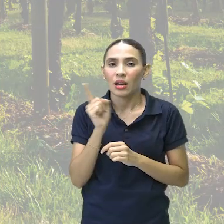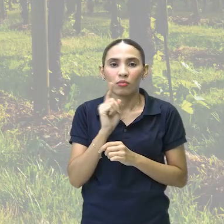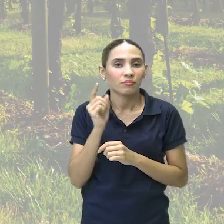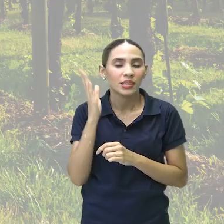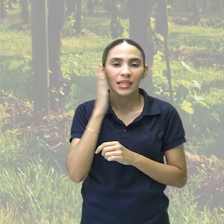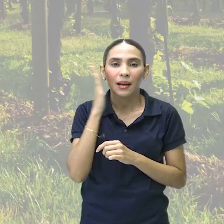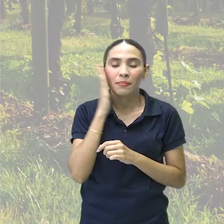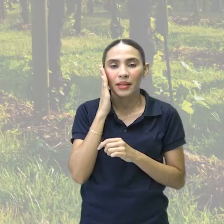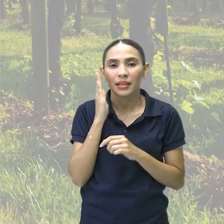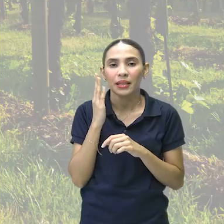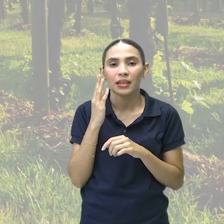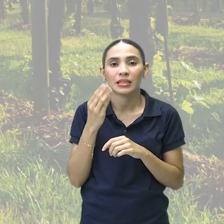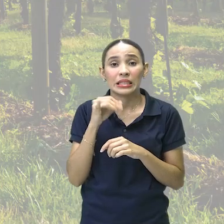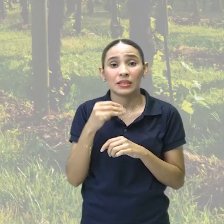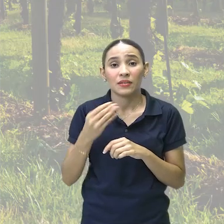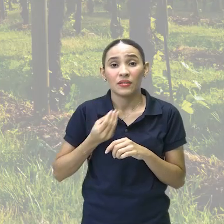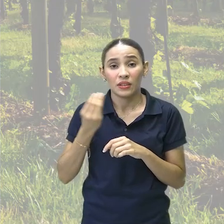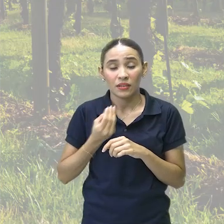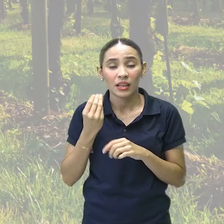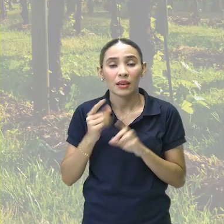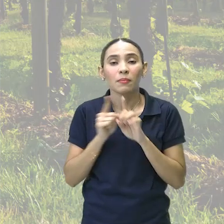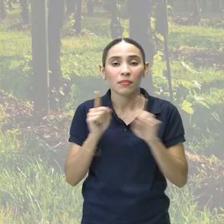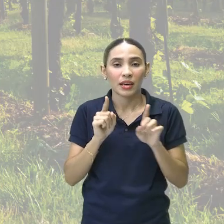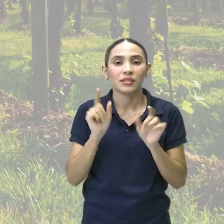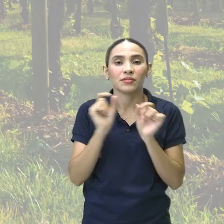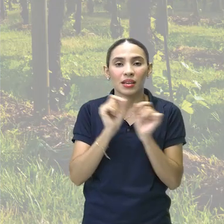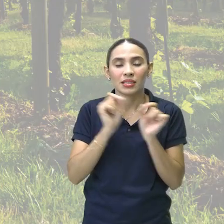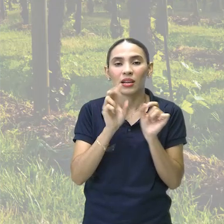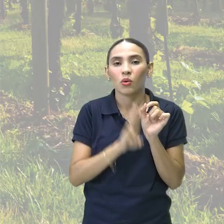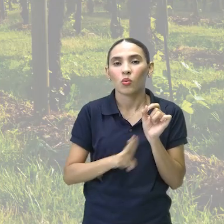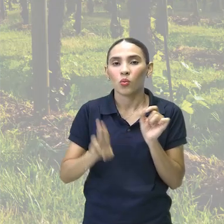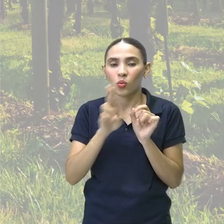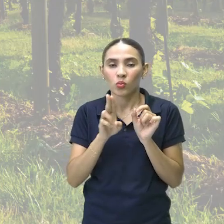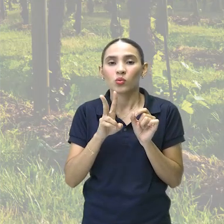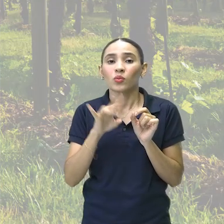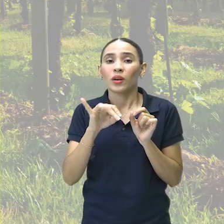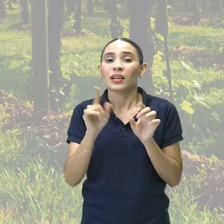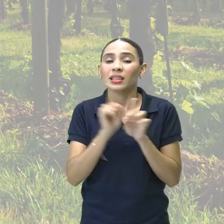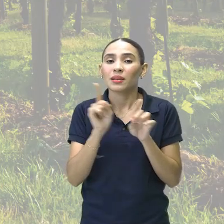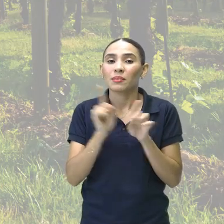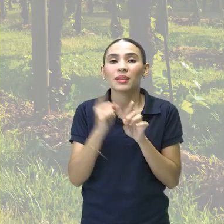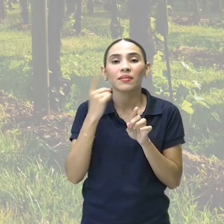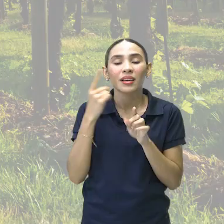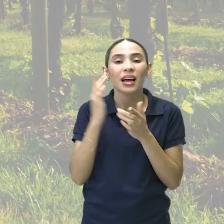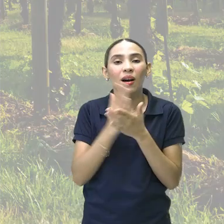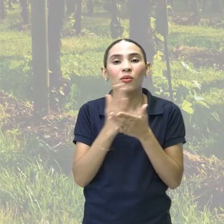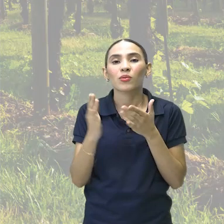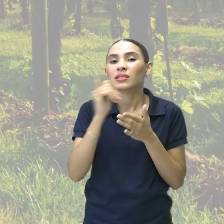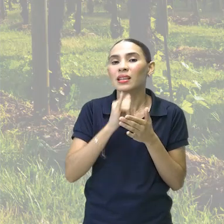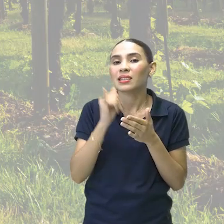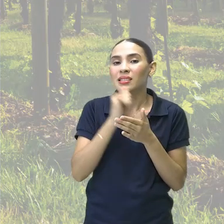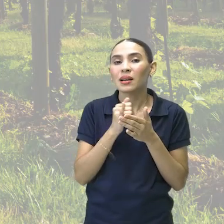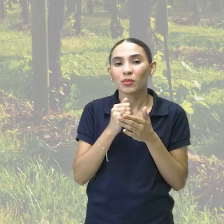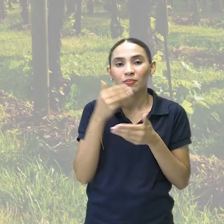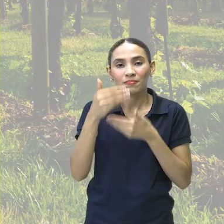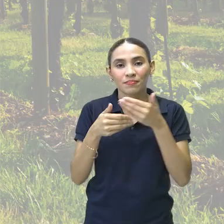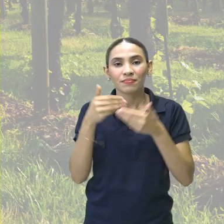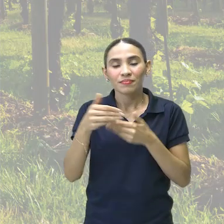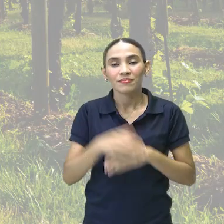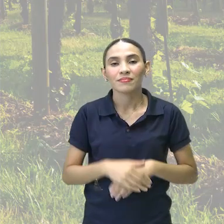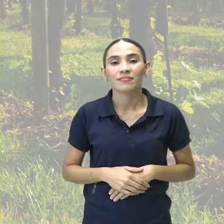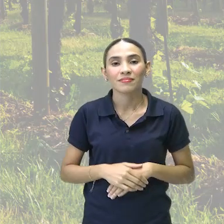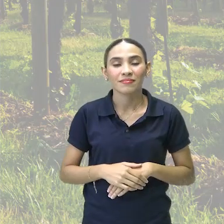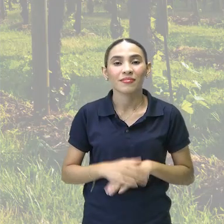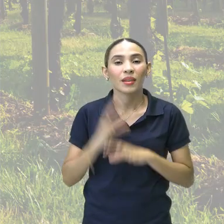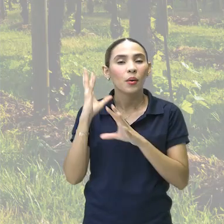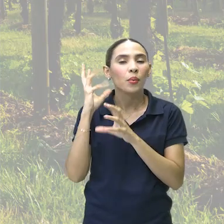deles, mas fazia uso desses seres vivos. A gente vai ver exemplos ao longo da nossa aula. Para a